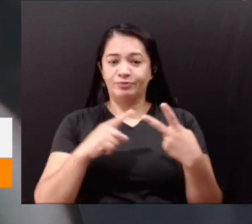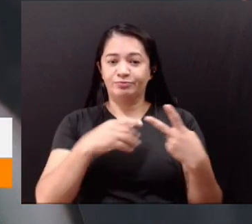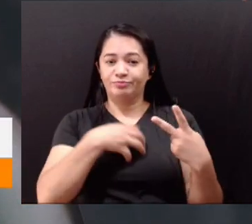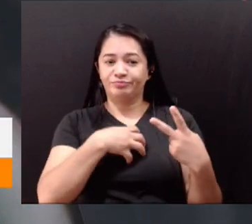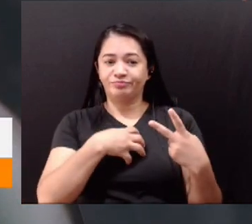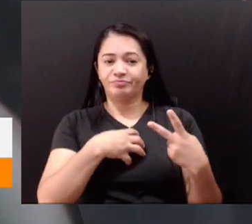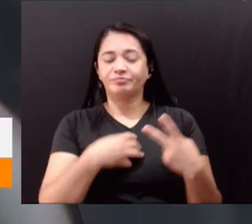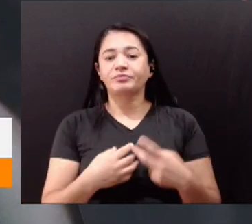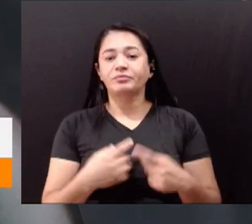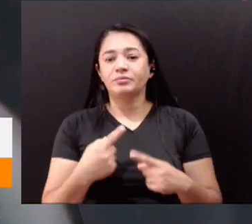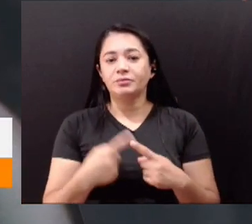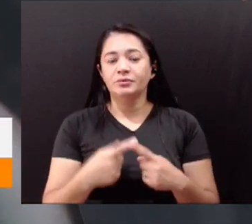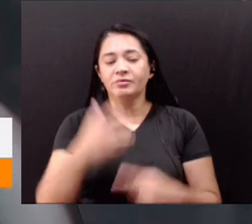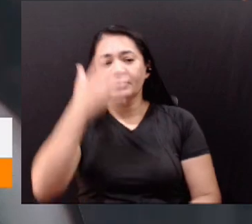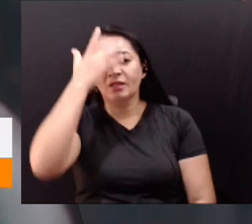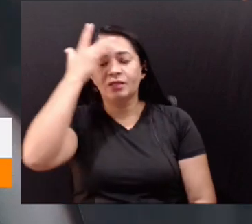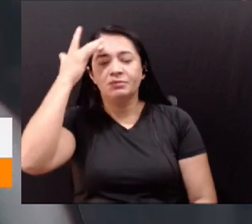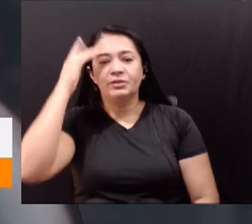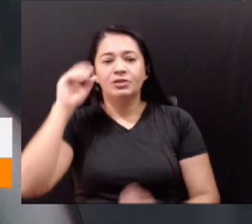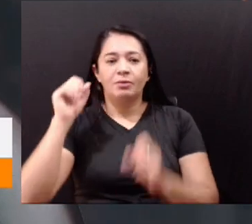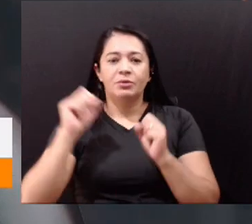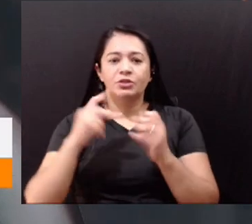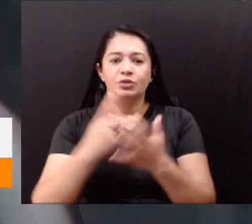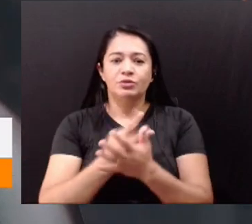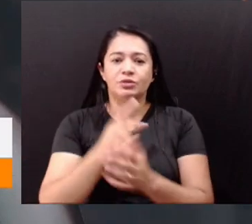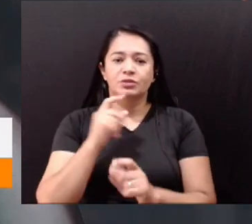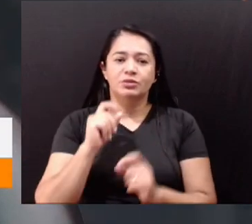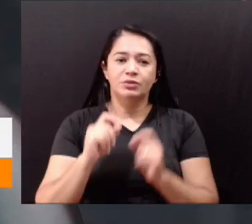pode apresentar quando ela não está lidando